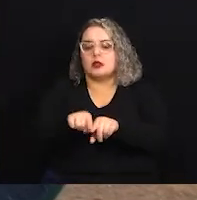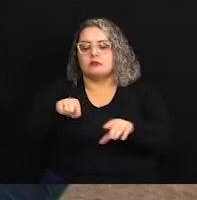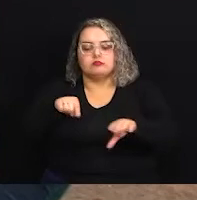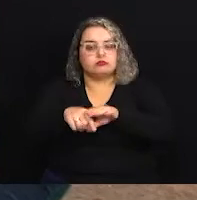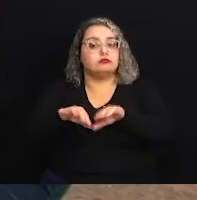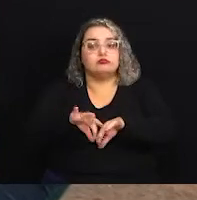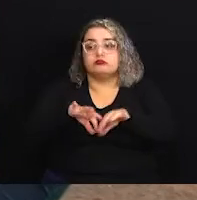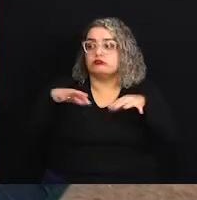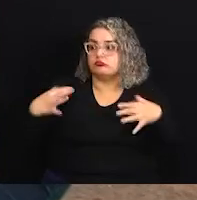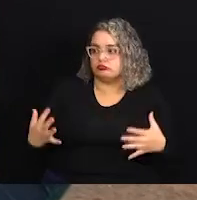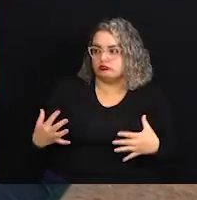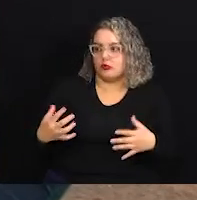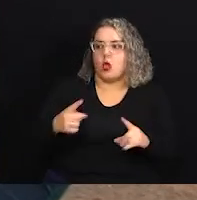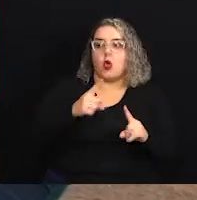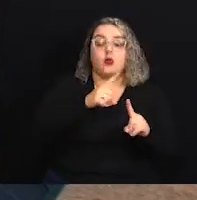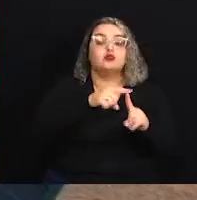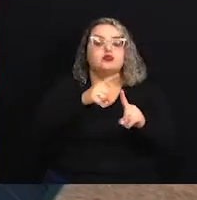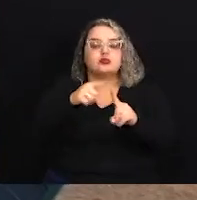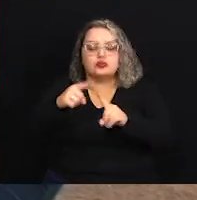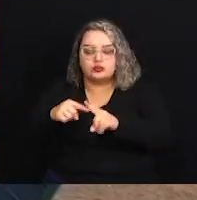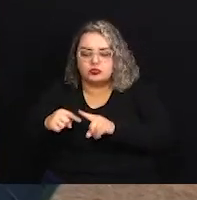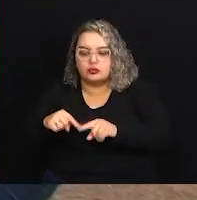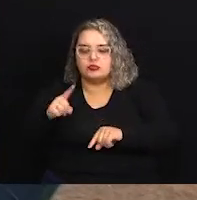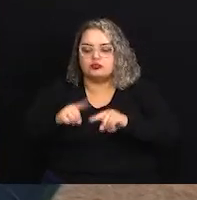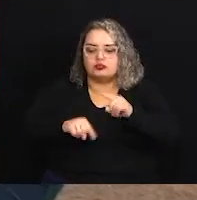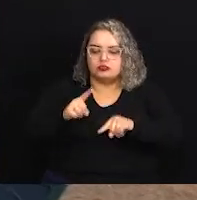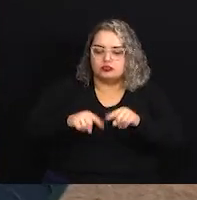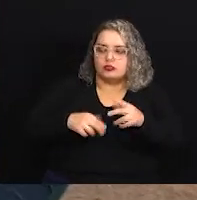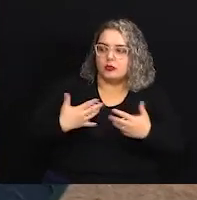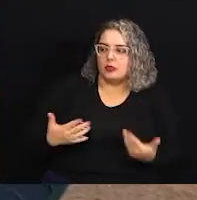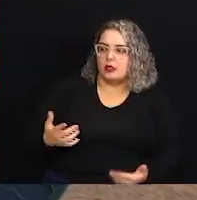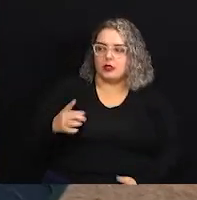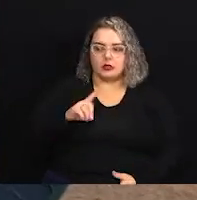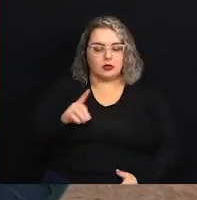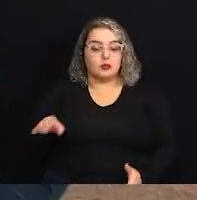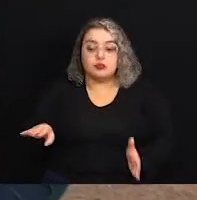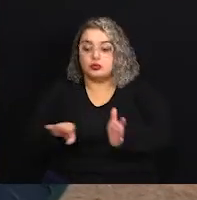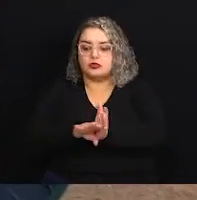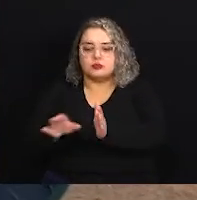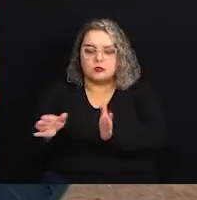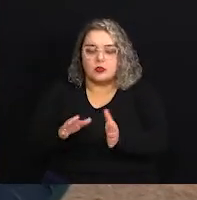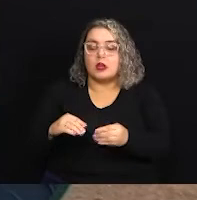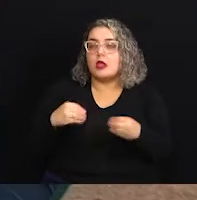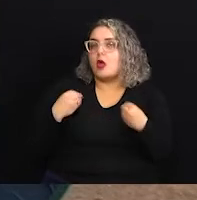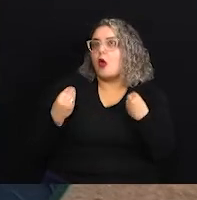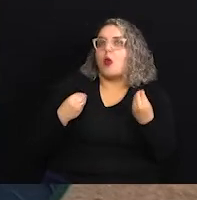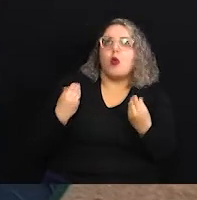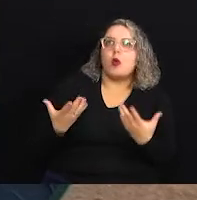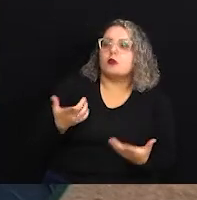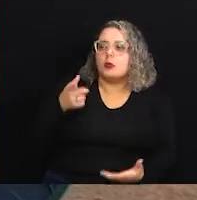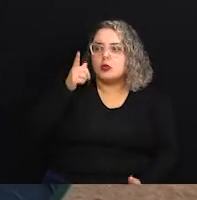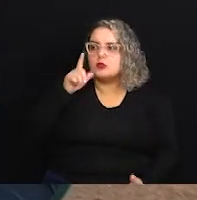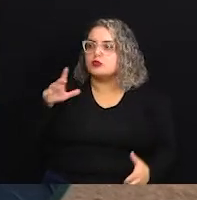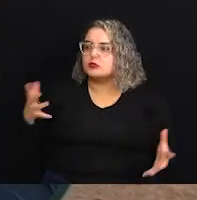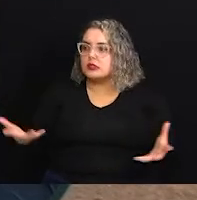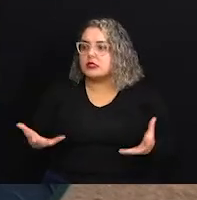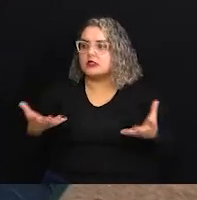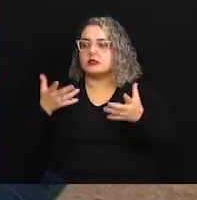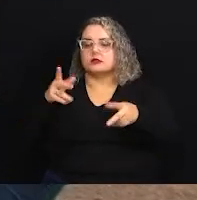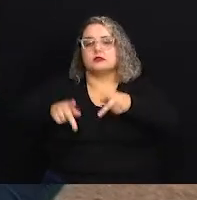inclusive avançaram, separam até por tipo de material, a gente ainda não chegou nisso, mas como então a gente